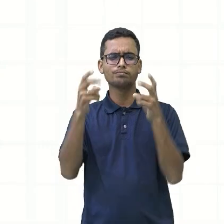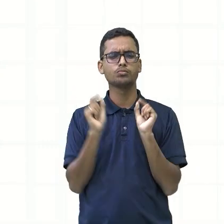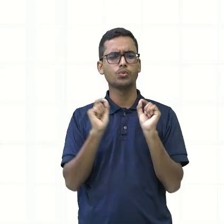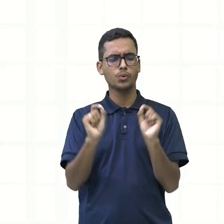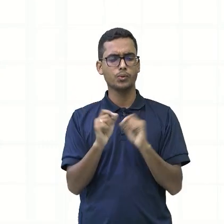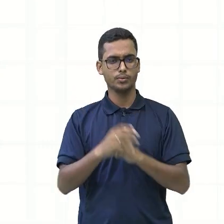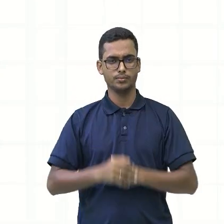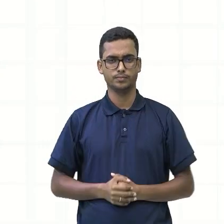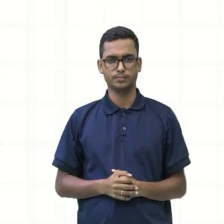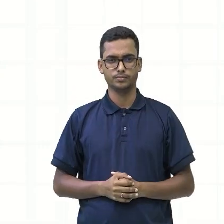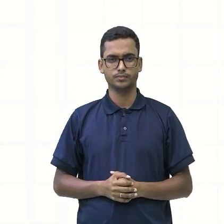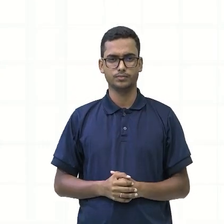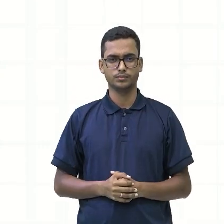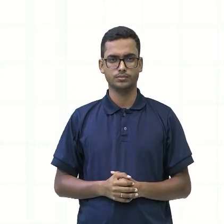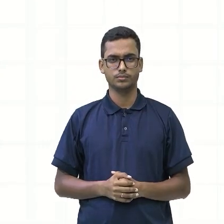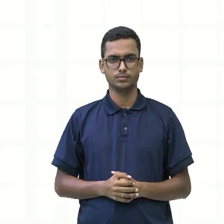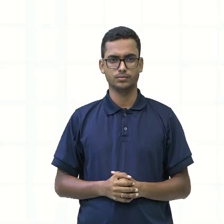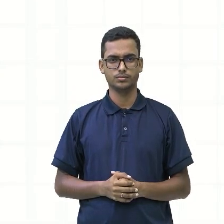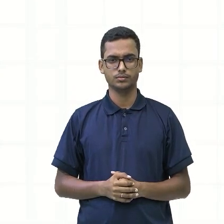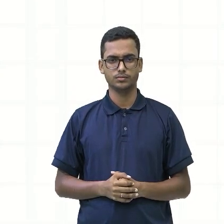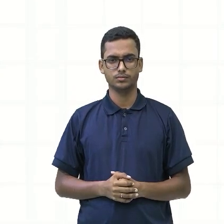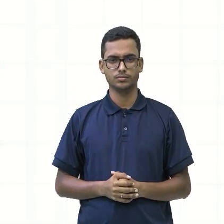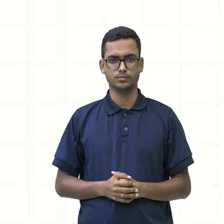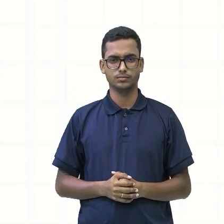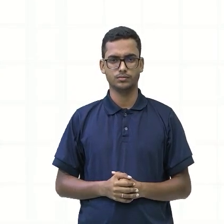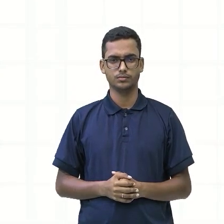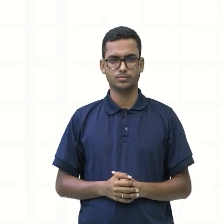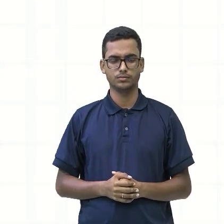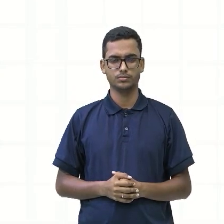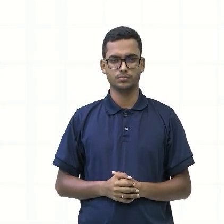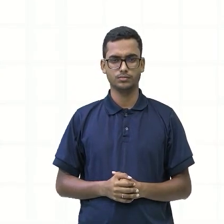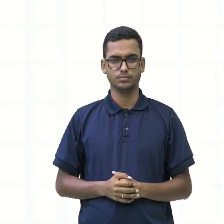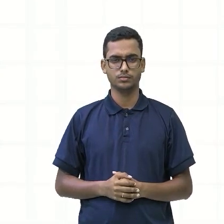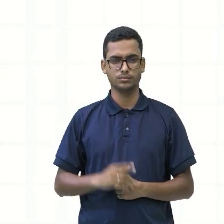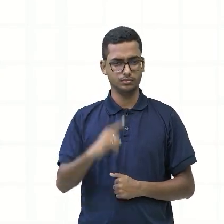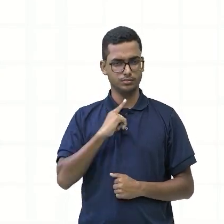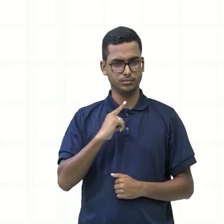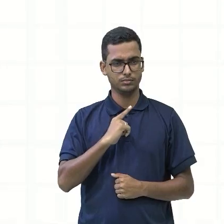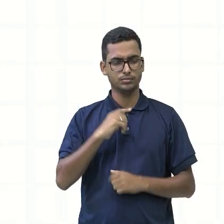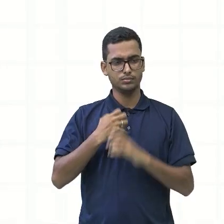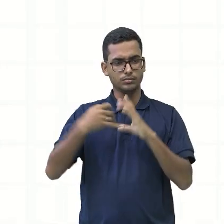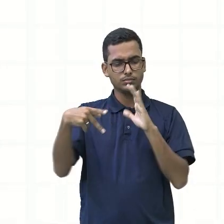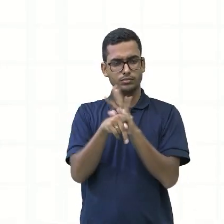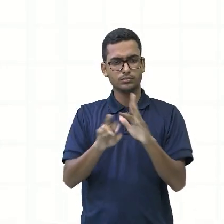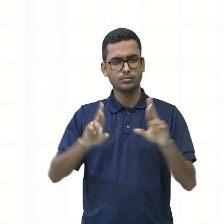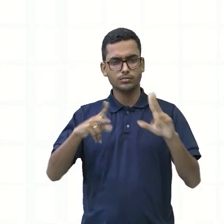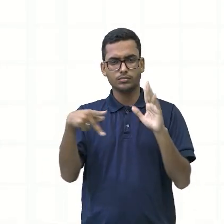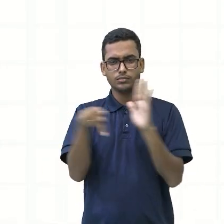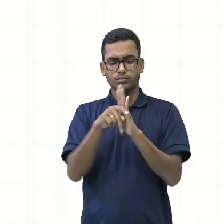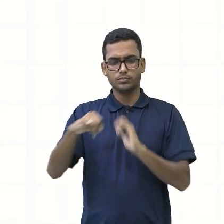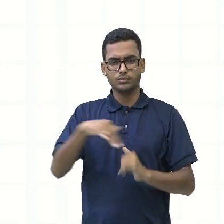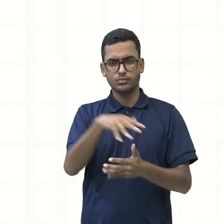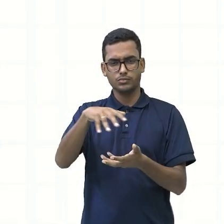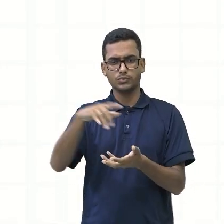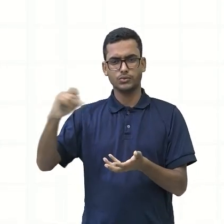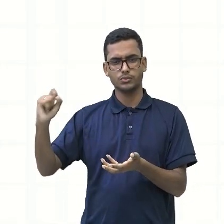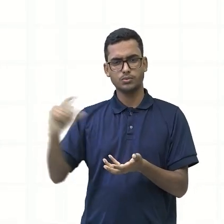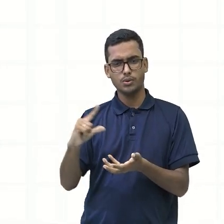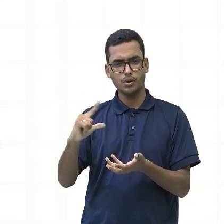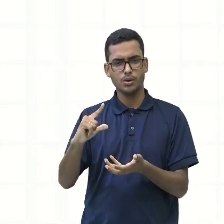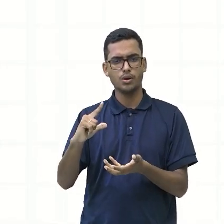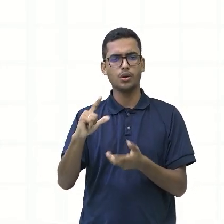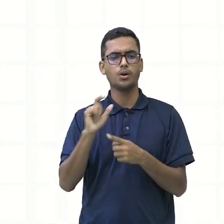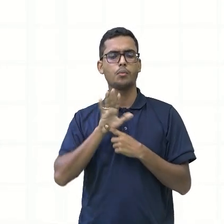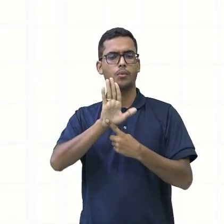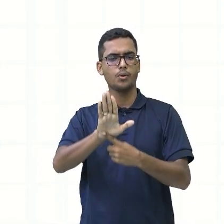existe, né, uma diferença de intensidade dessa luz. Desse modo, as diferenças de incidência de luz solar refletem